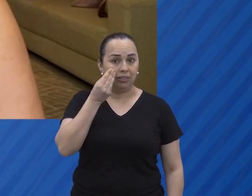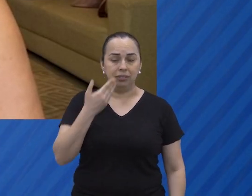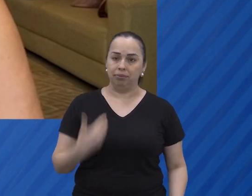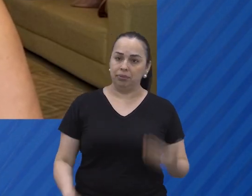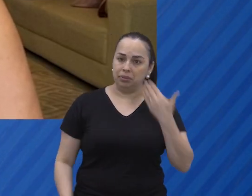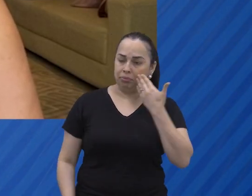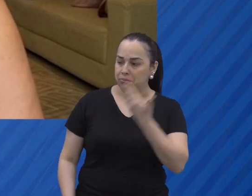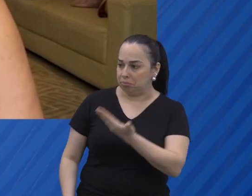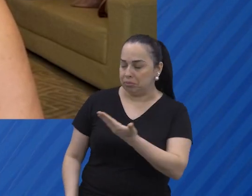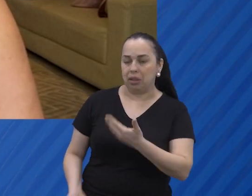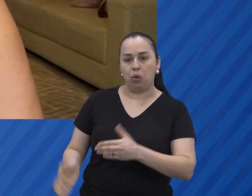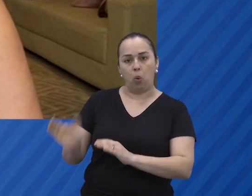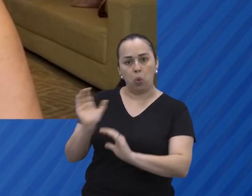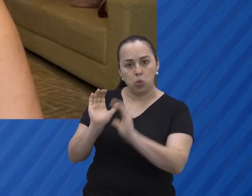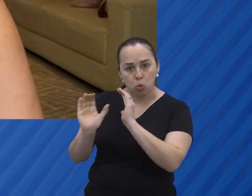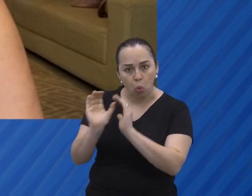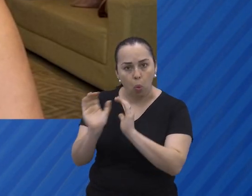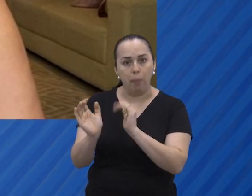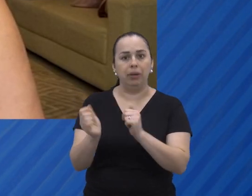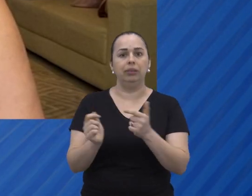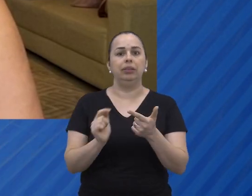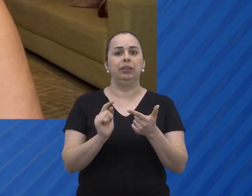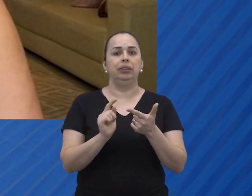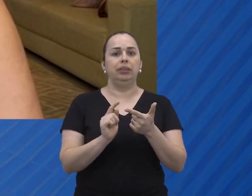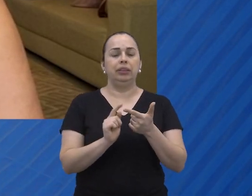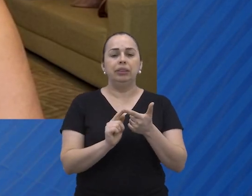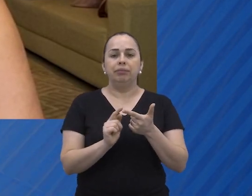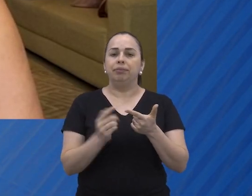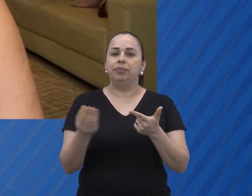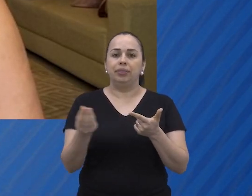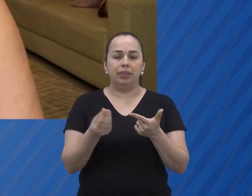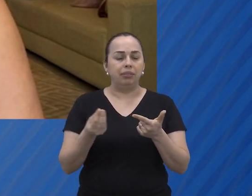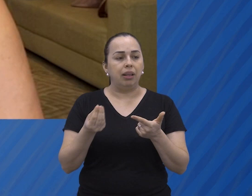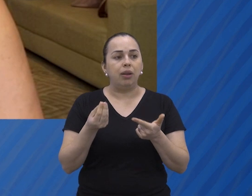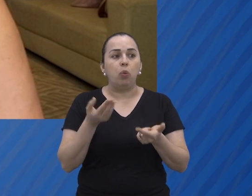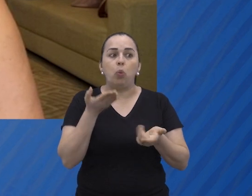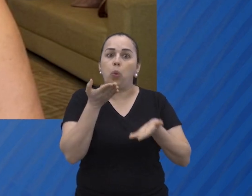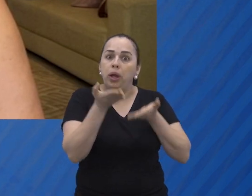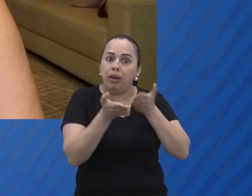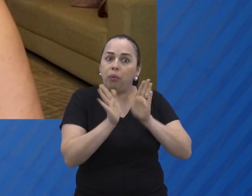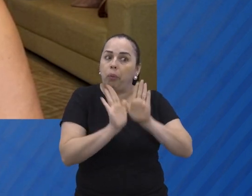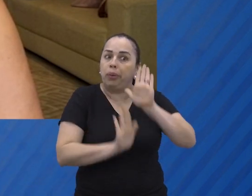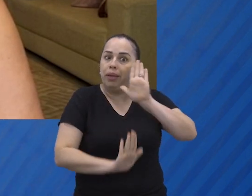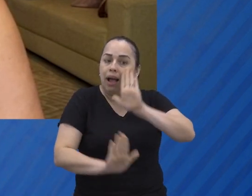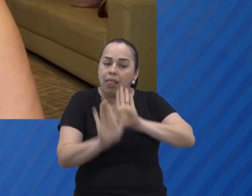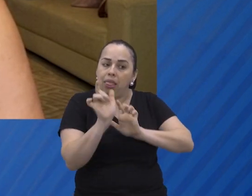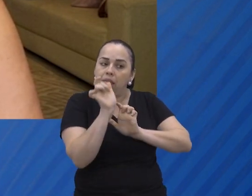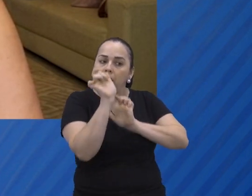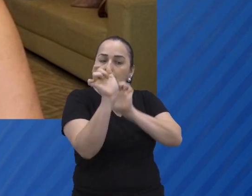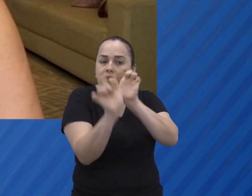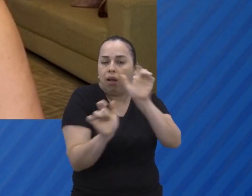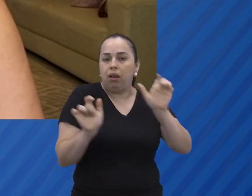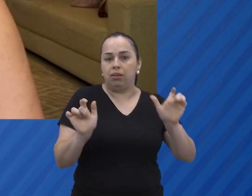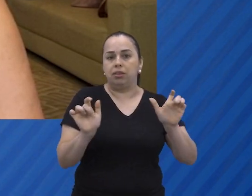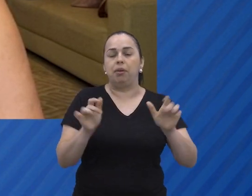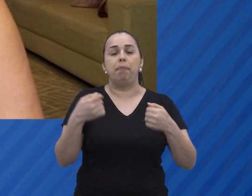o máximo possível olhar para o outro, se comunicar com o outro, ter mínimos